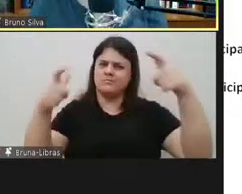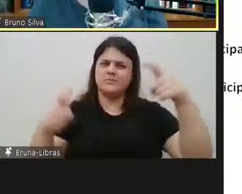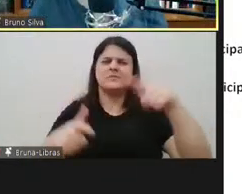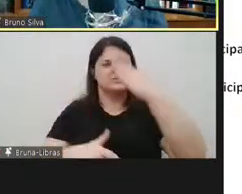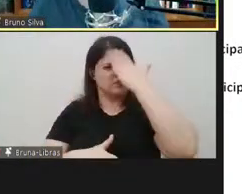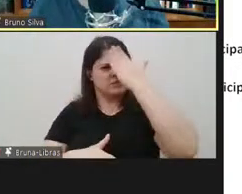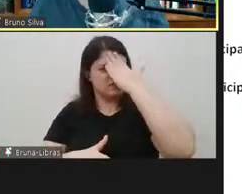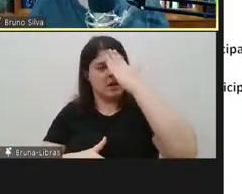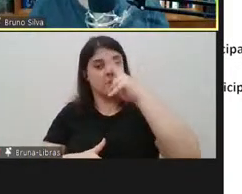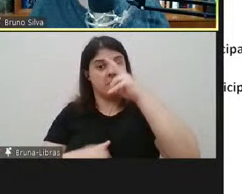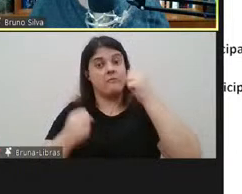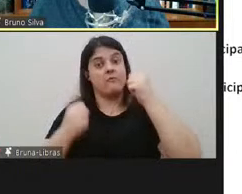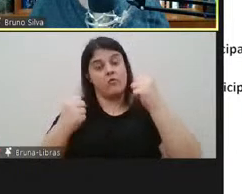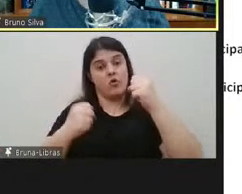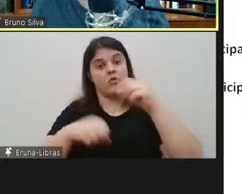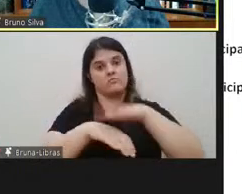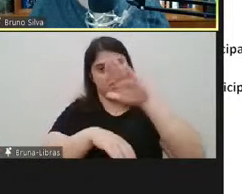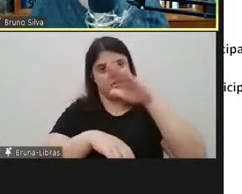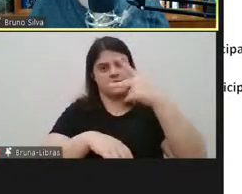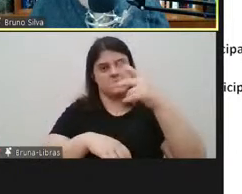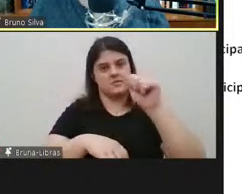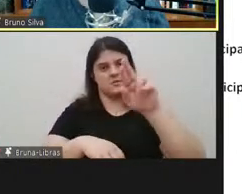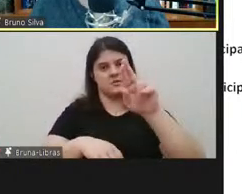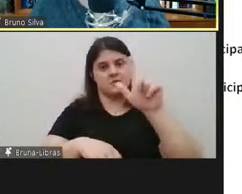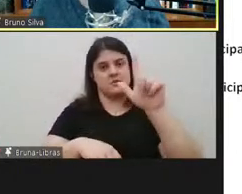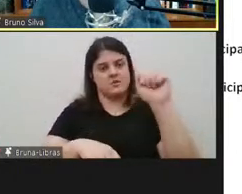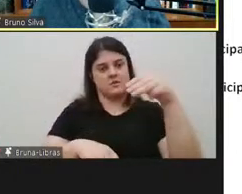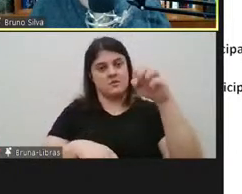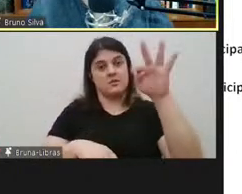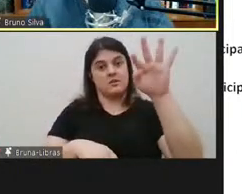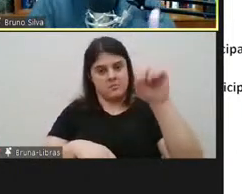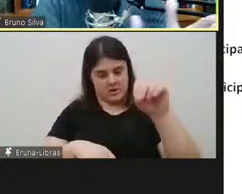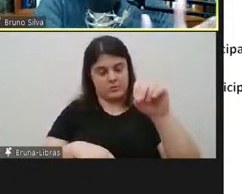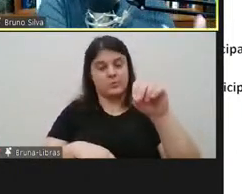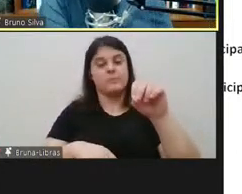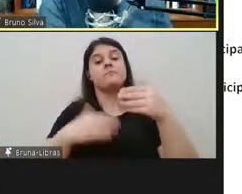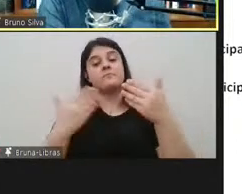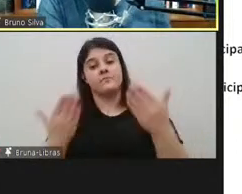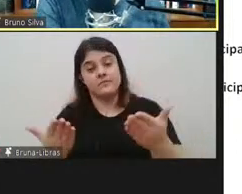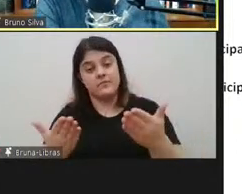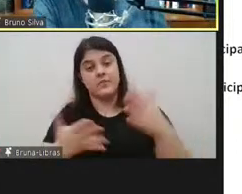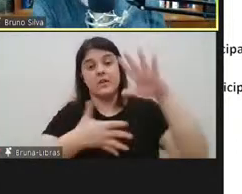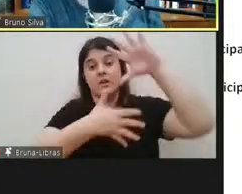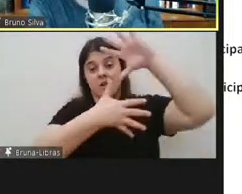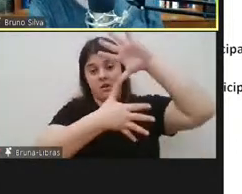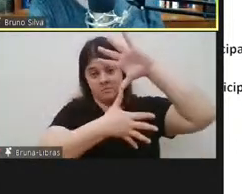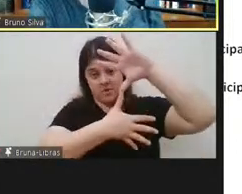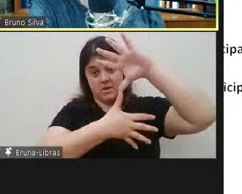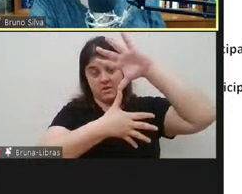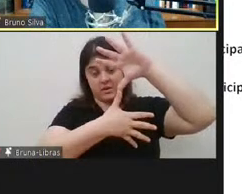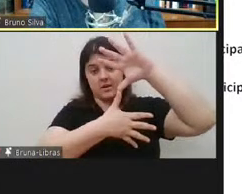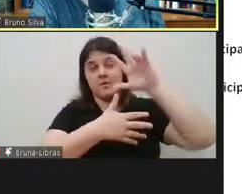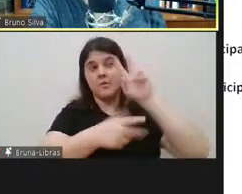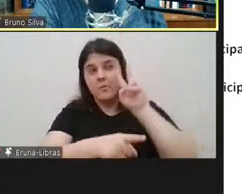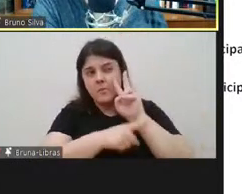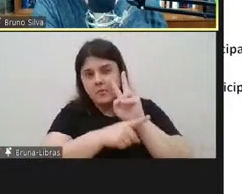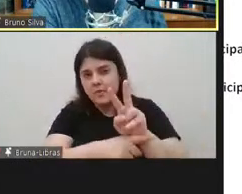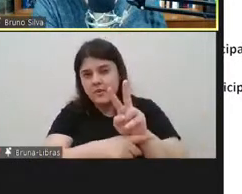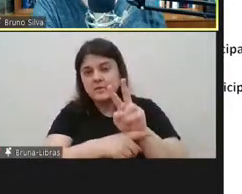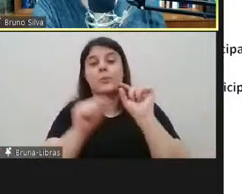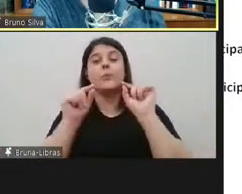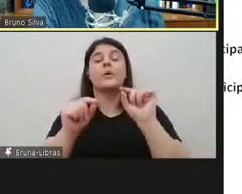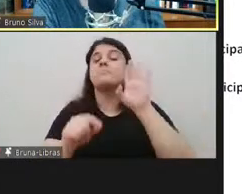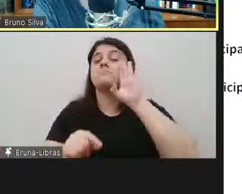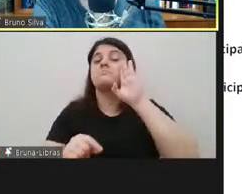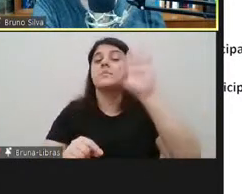Parlamento mais fortes vamos dizer assim né parlamentos Muito mais fotos já da América se você parar para observar o que que